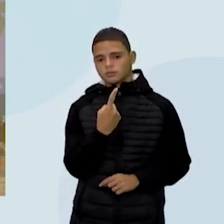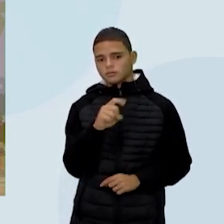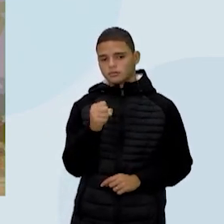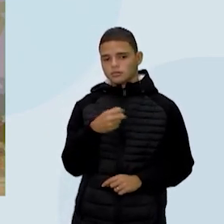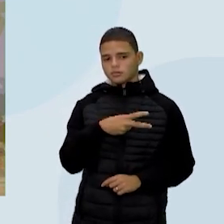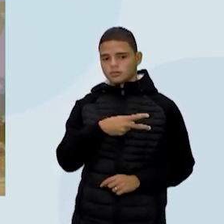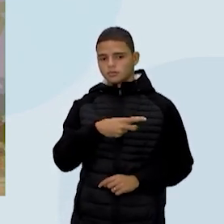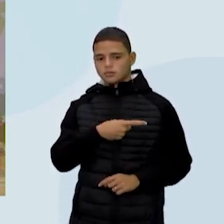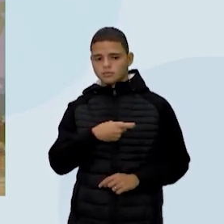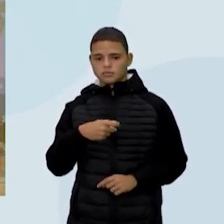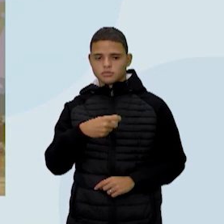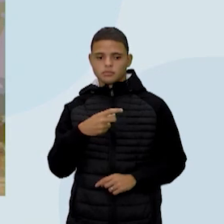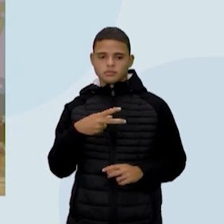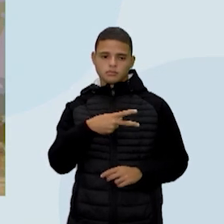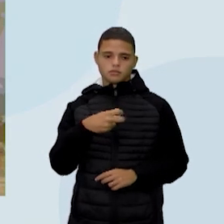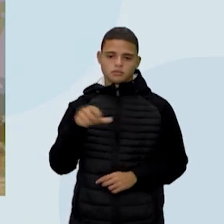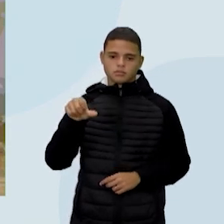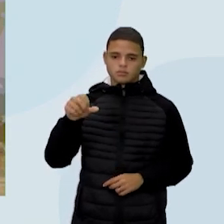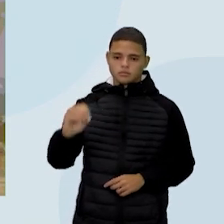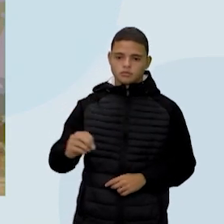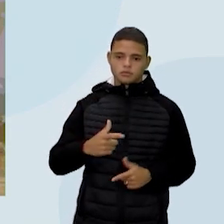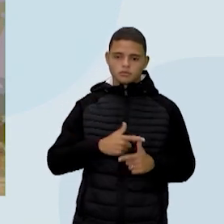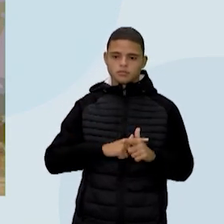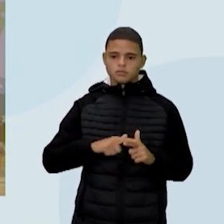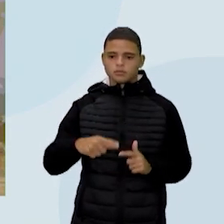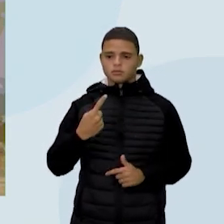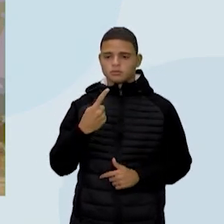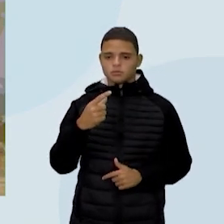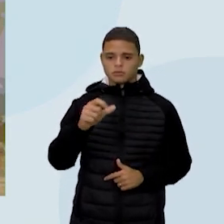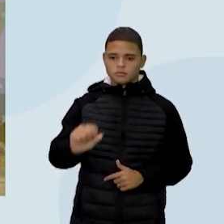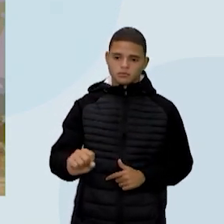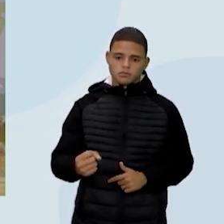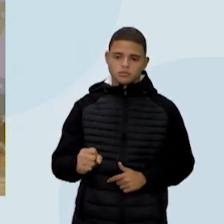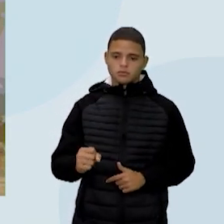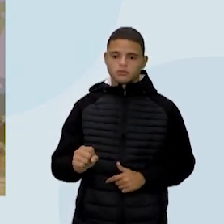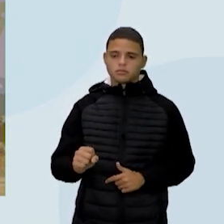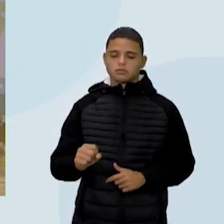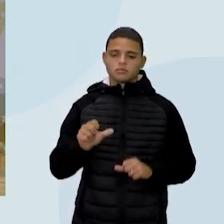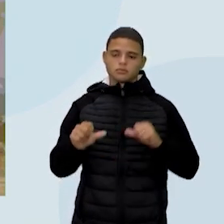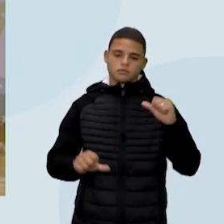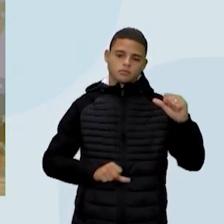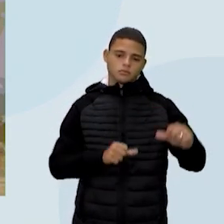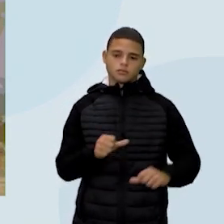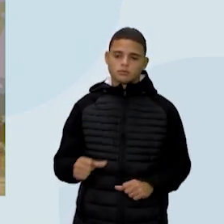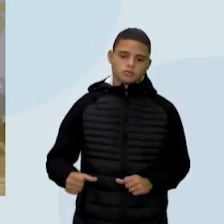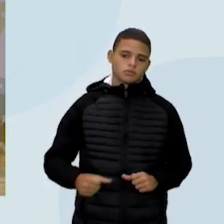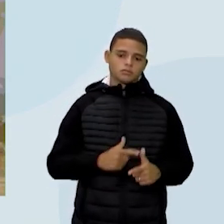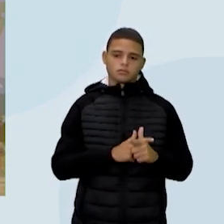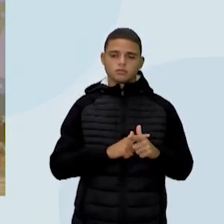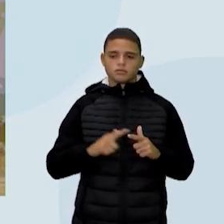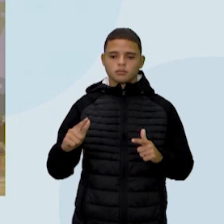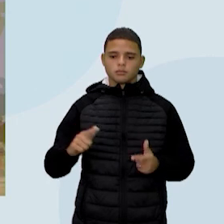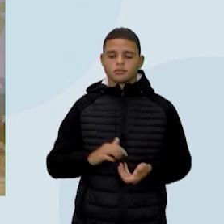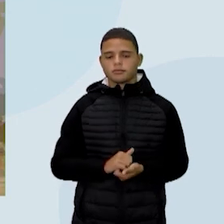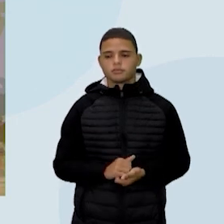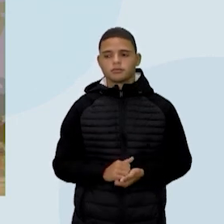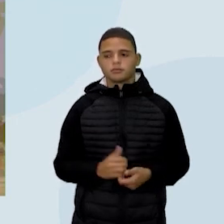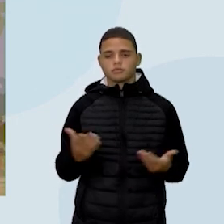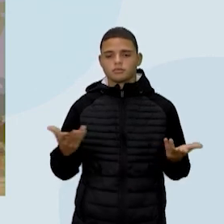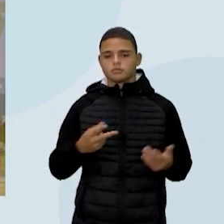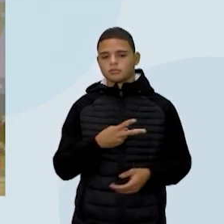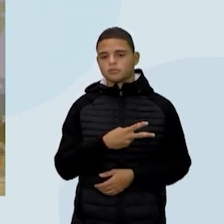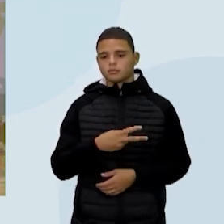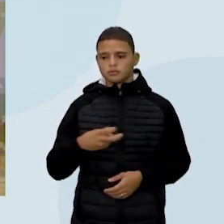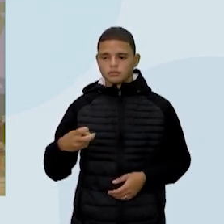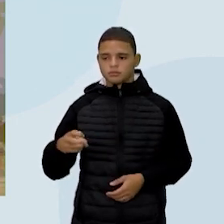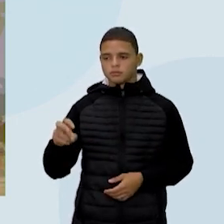igual a 90. Vou dividir os dois lados por 18 ou passar o 18 para o outro lado dividindo. e nós vamos ter igual